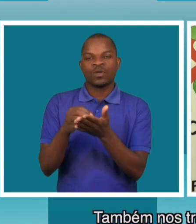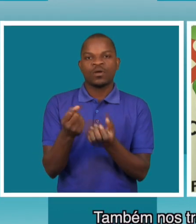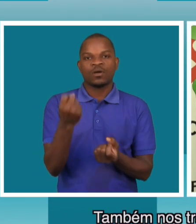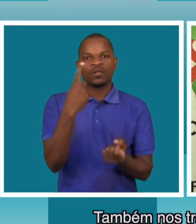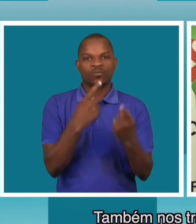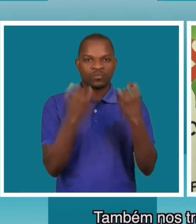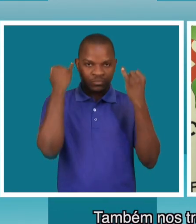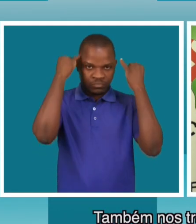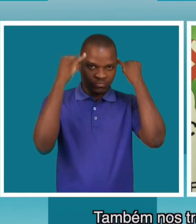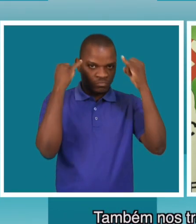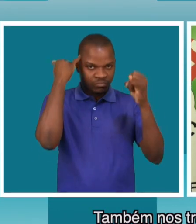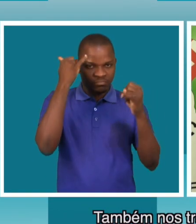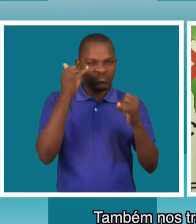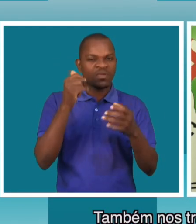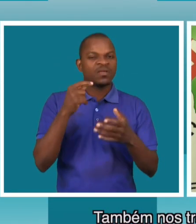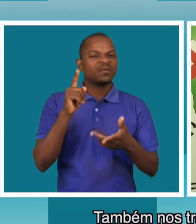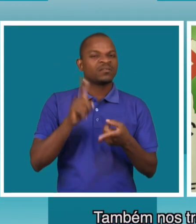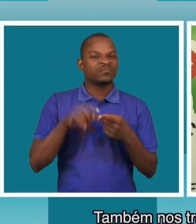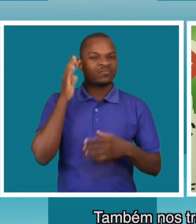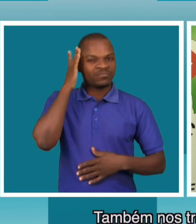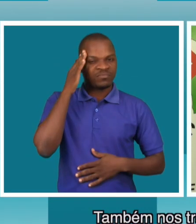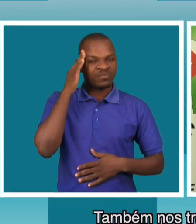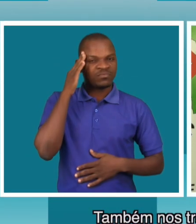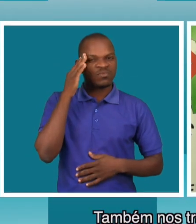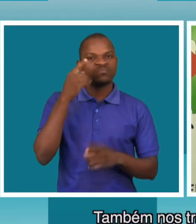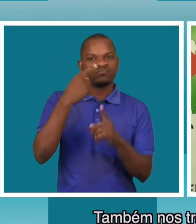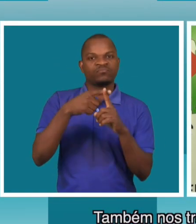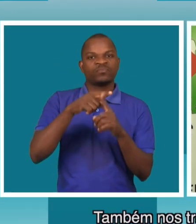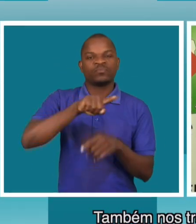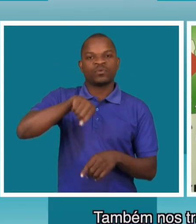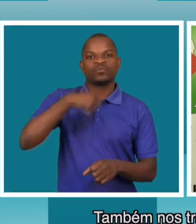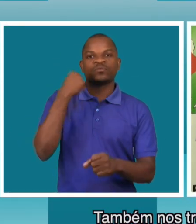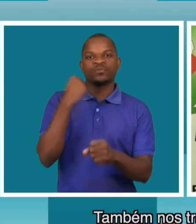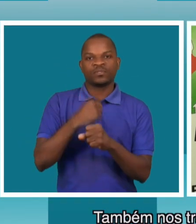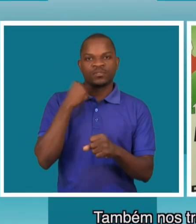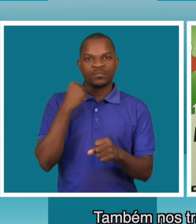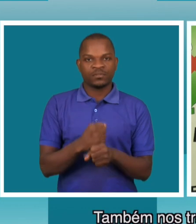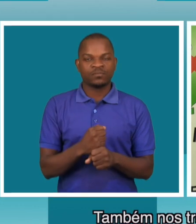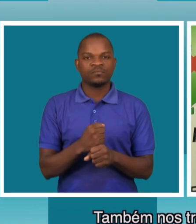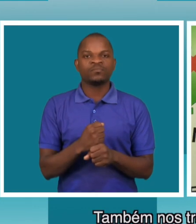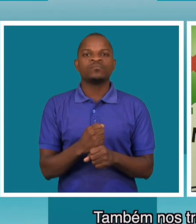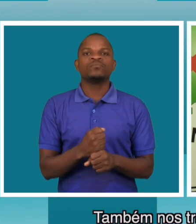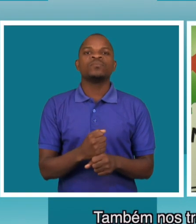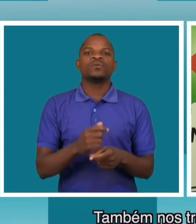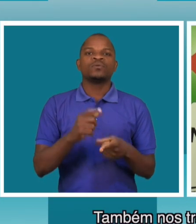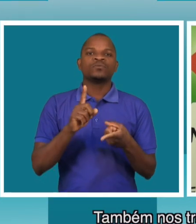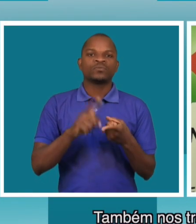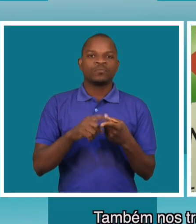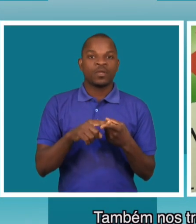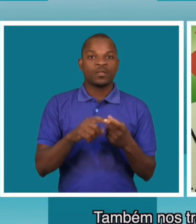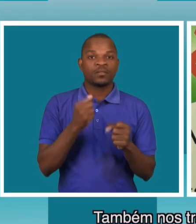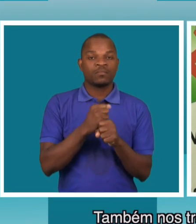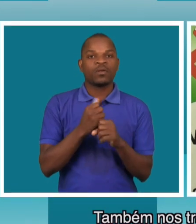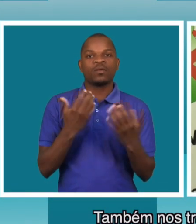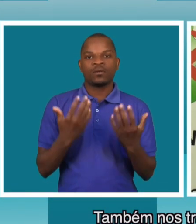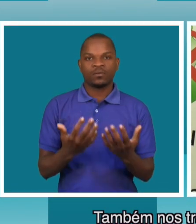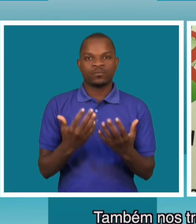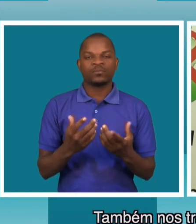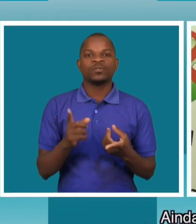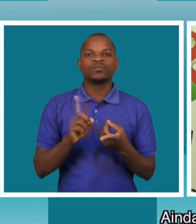recomendações que penso que são um bom objeto para o nosso trabalho atual.